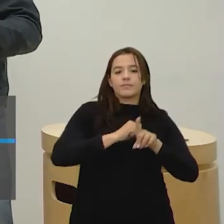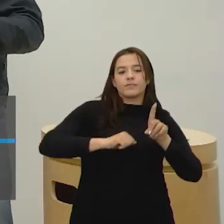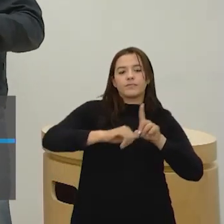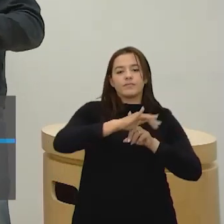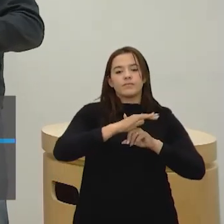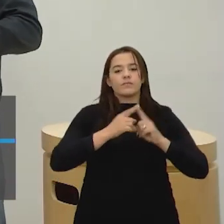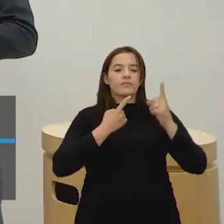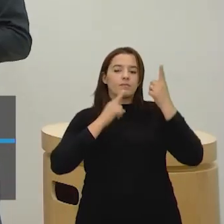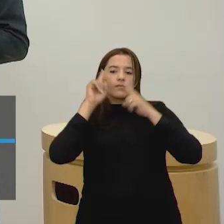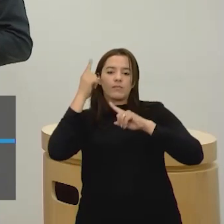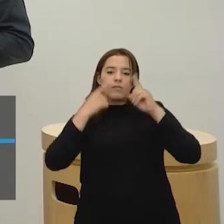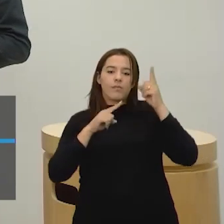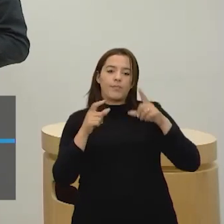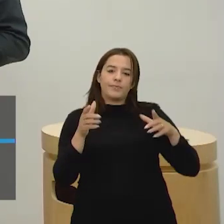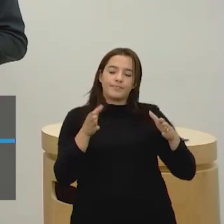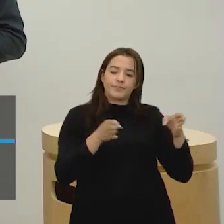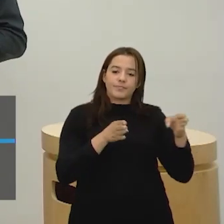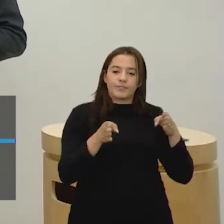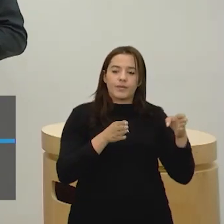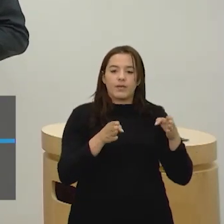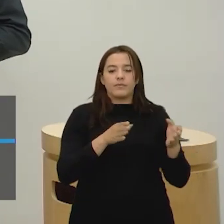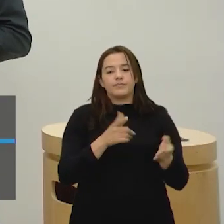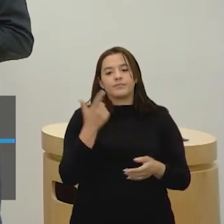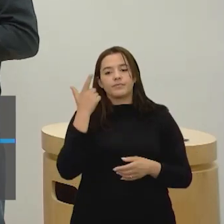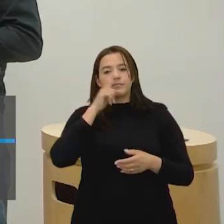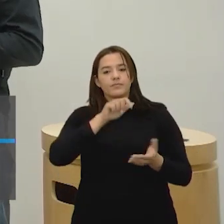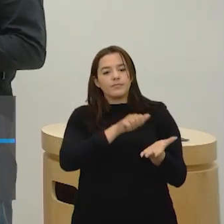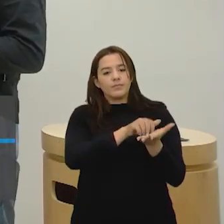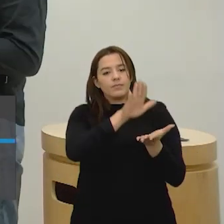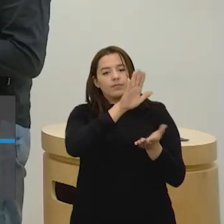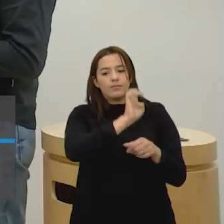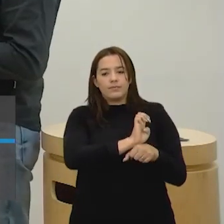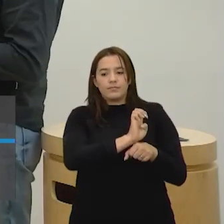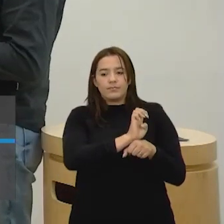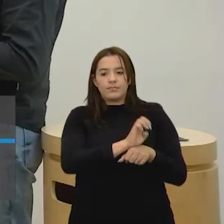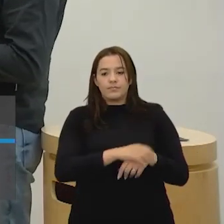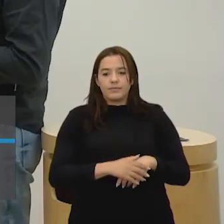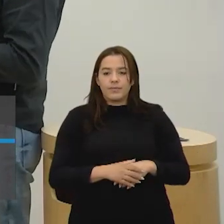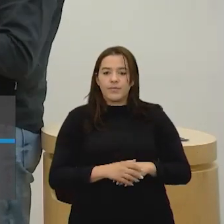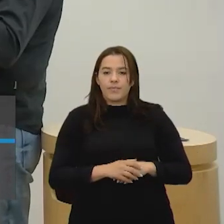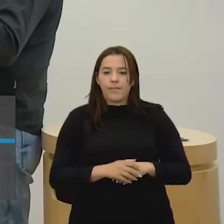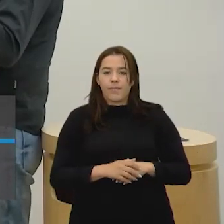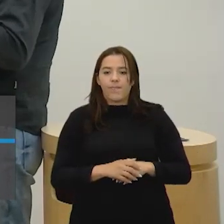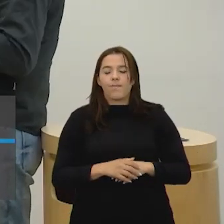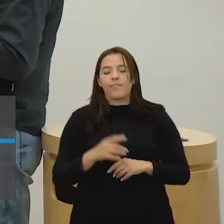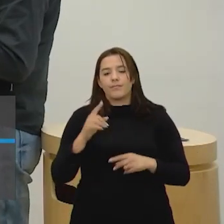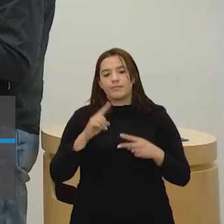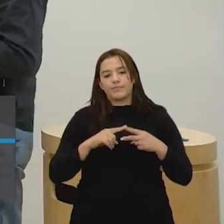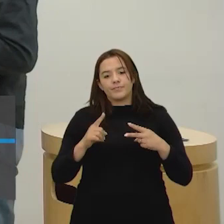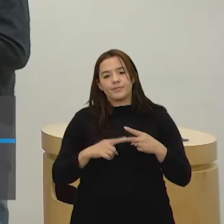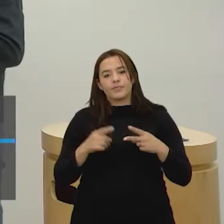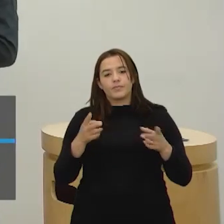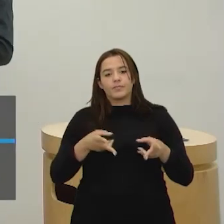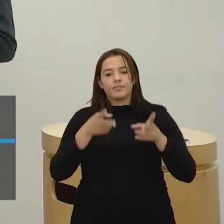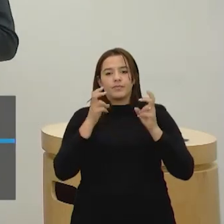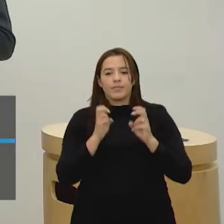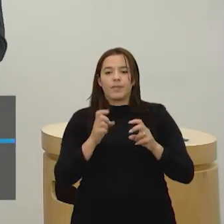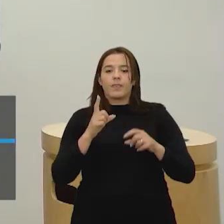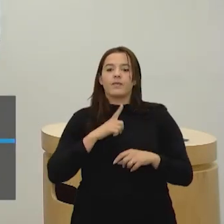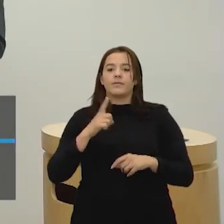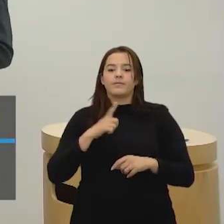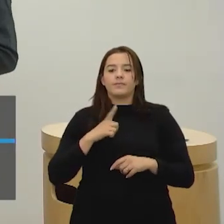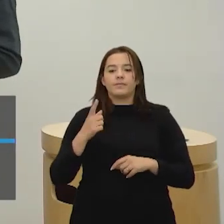nesse ambiente que acontece o golpe de Estado. O que me chama a atenção quando eu vejo tudo isso, Mafê, são duas coisas. O nível